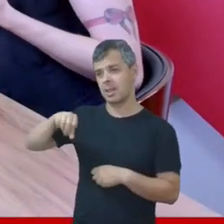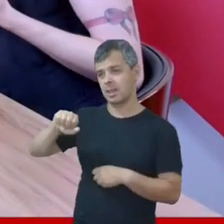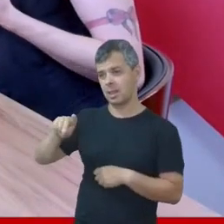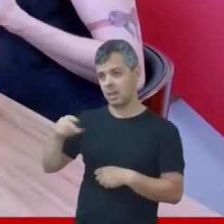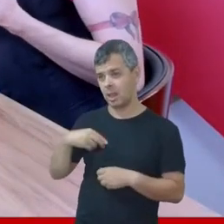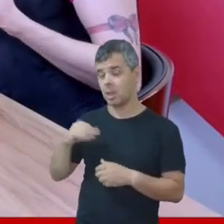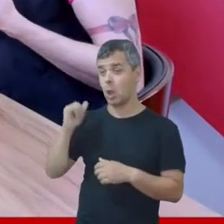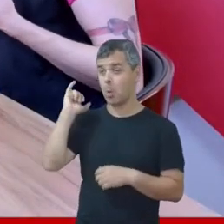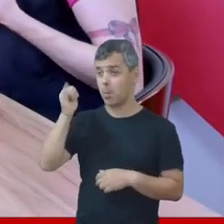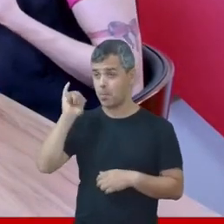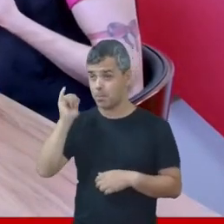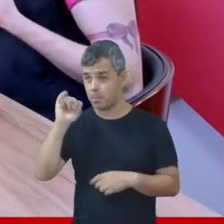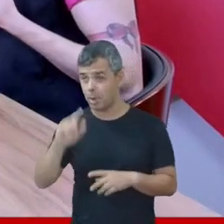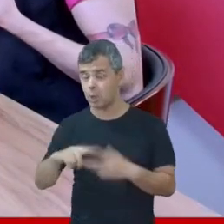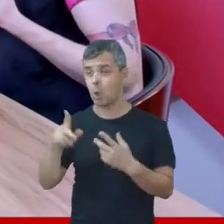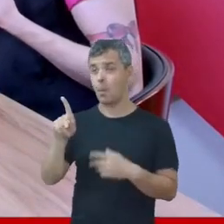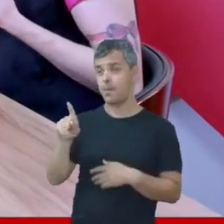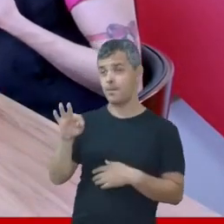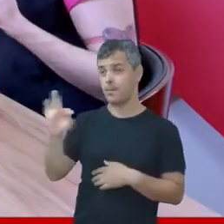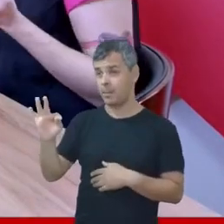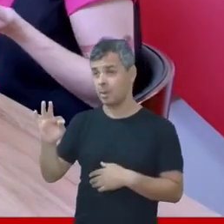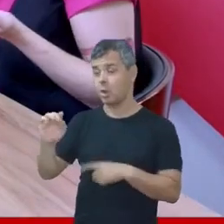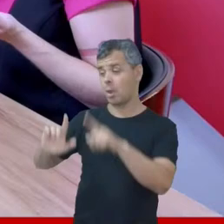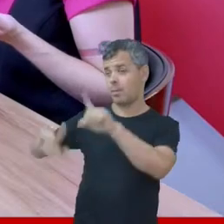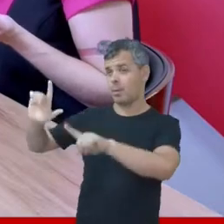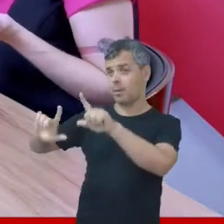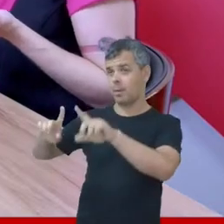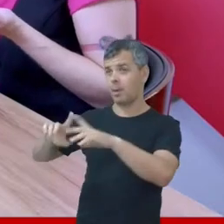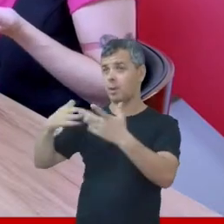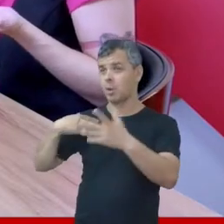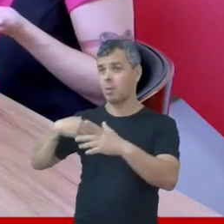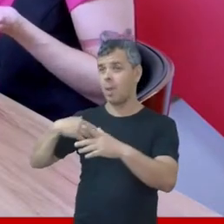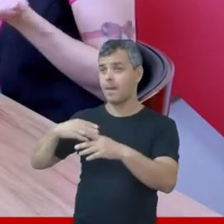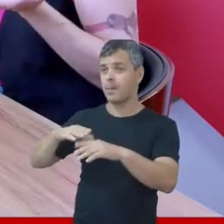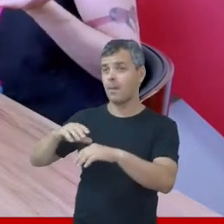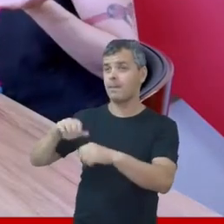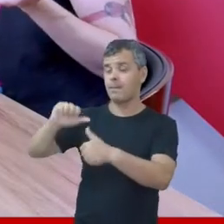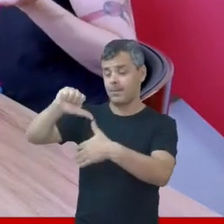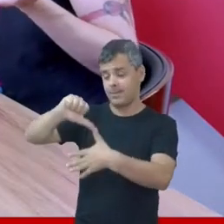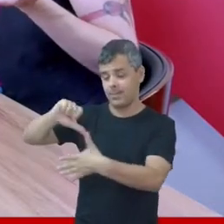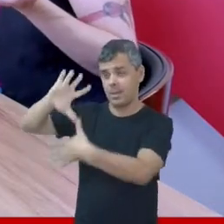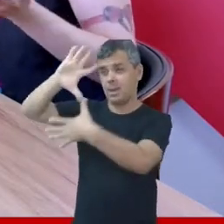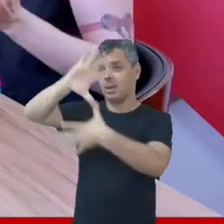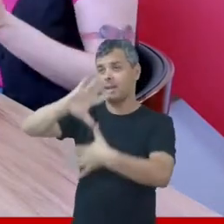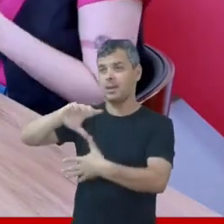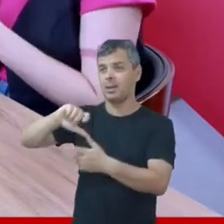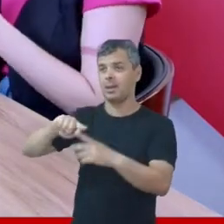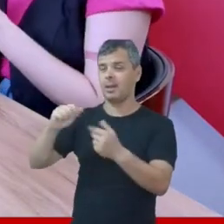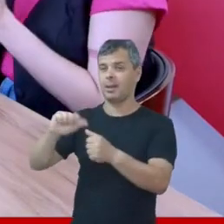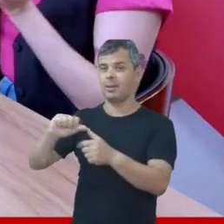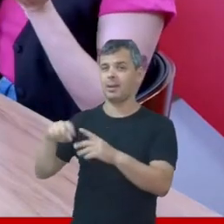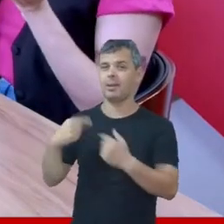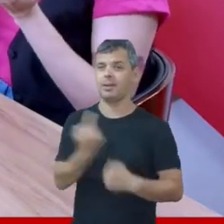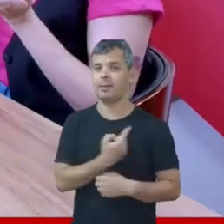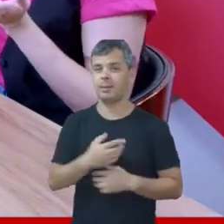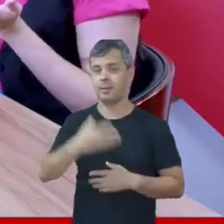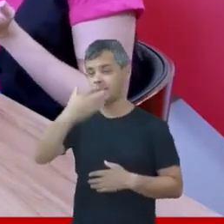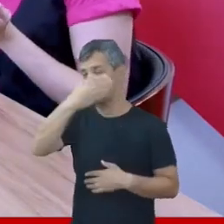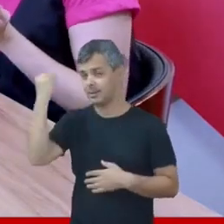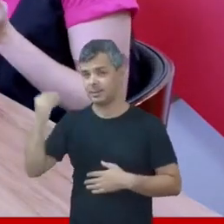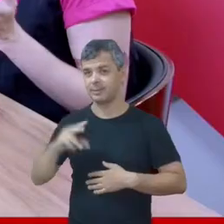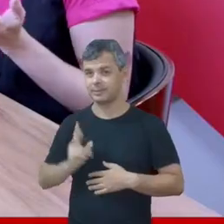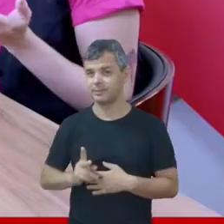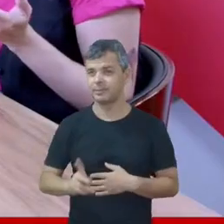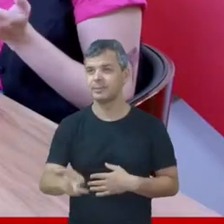PT que tem um podcast, só o PT que tem uma TV, simplesmente o maior partido da América Latina. É isso, né, gente? Esquece, né? Esquece. Tá